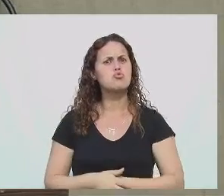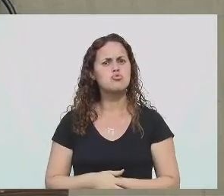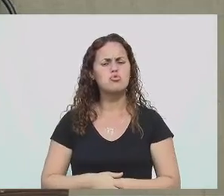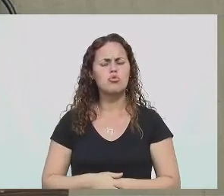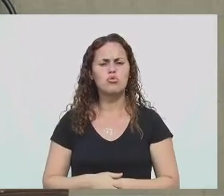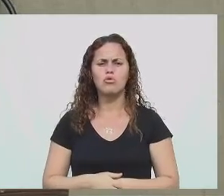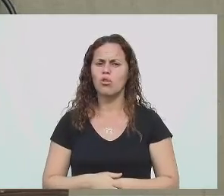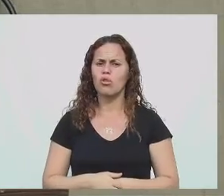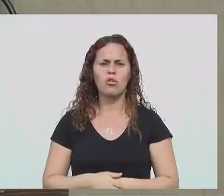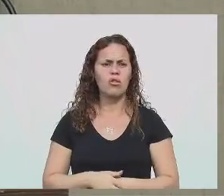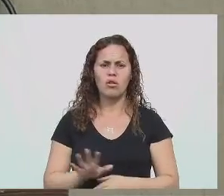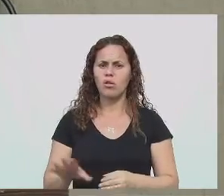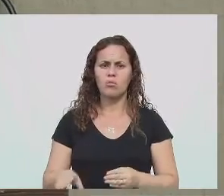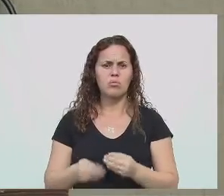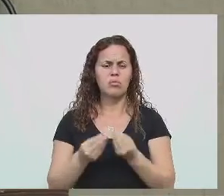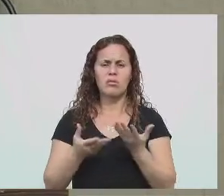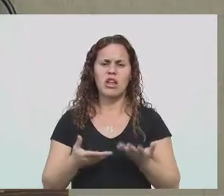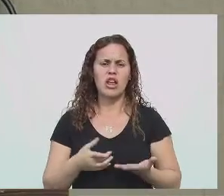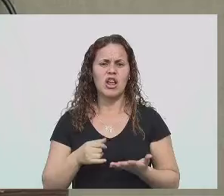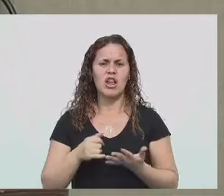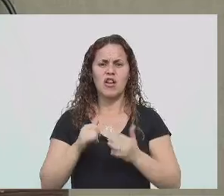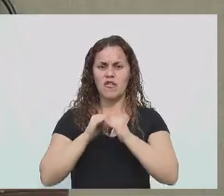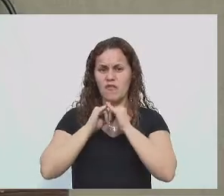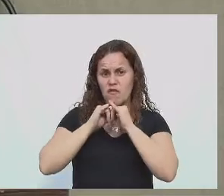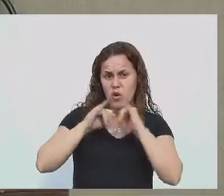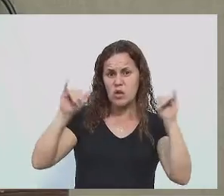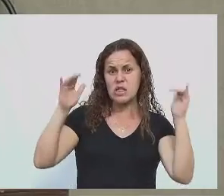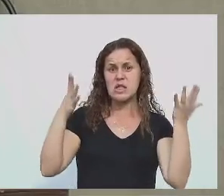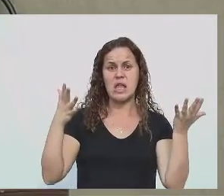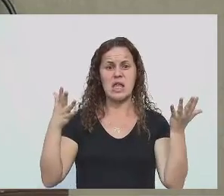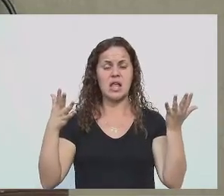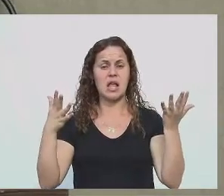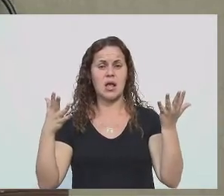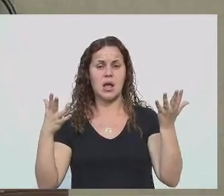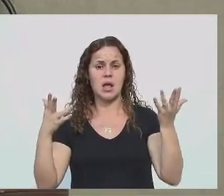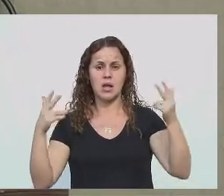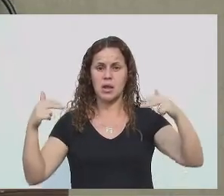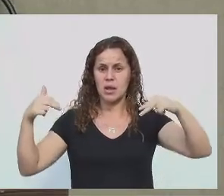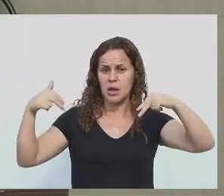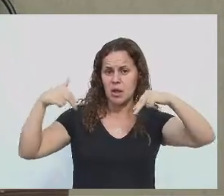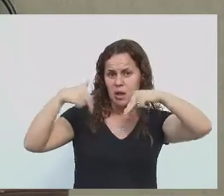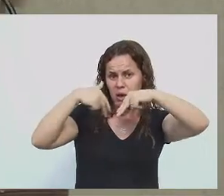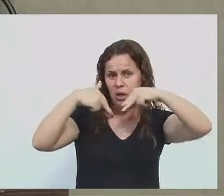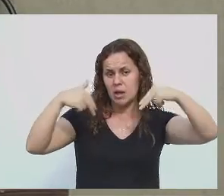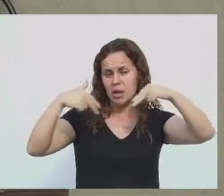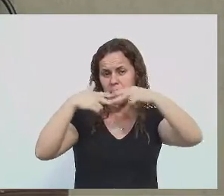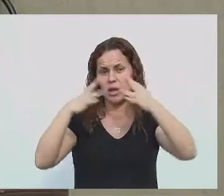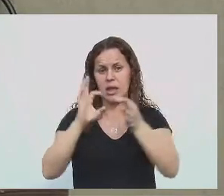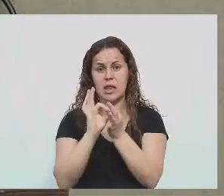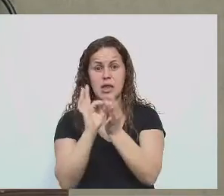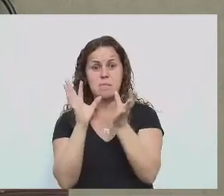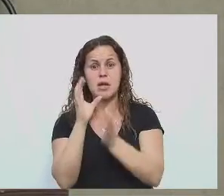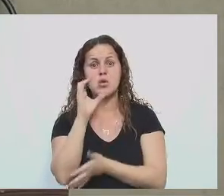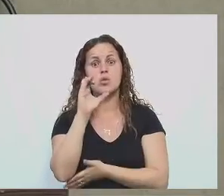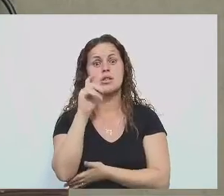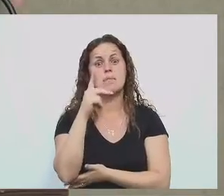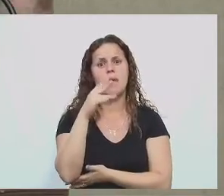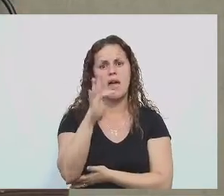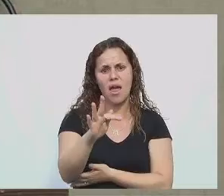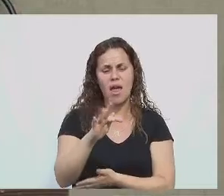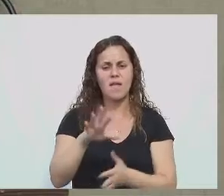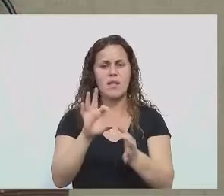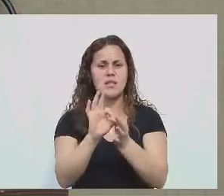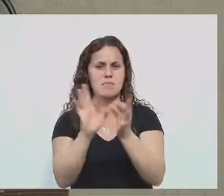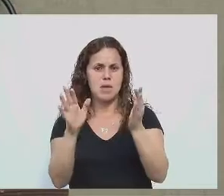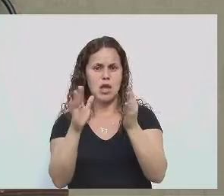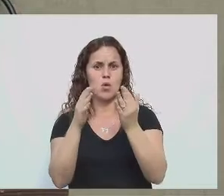infelizes... Vocês agora estão andando na contramão. Vocês liberaram o CPF, vocês liberaram